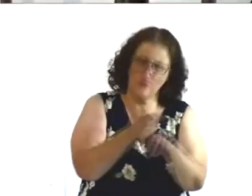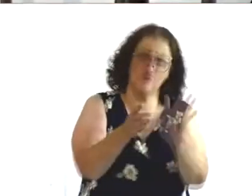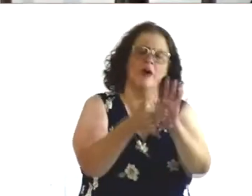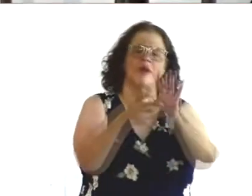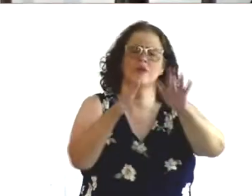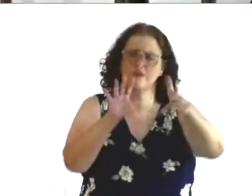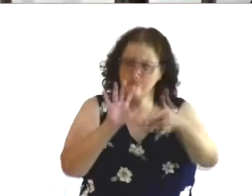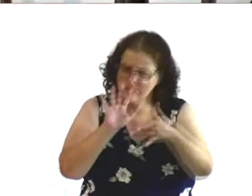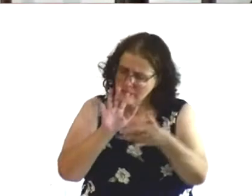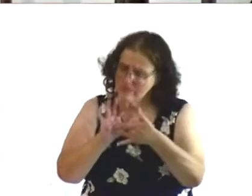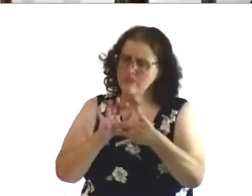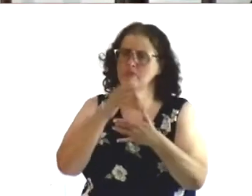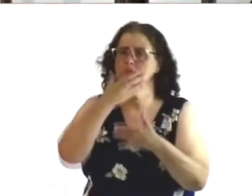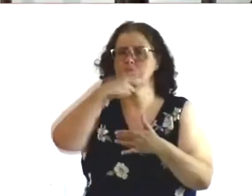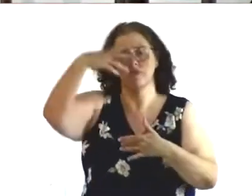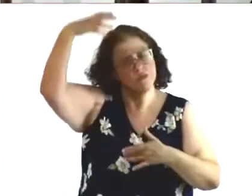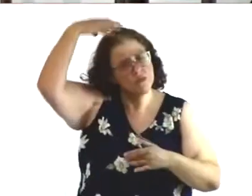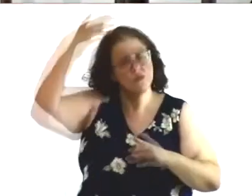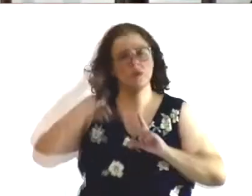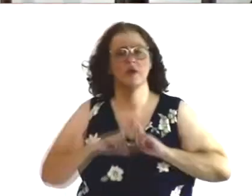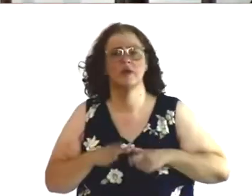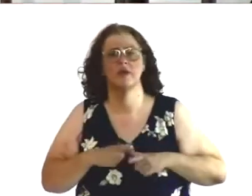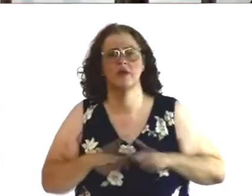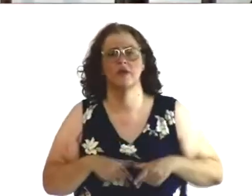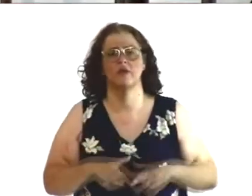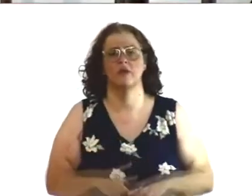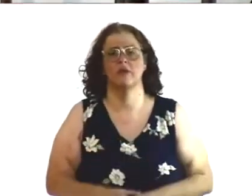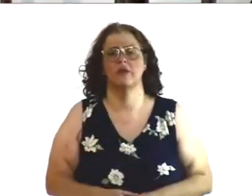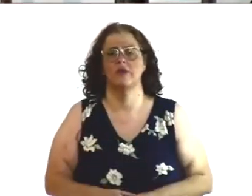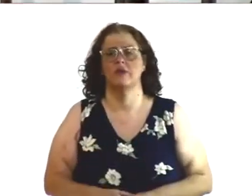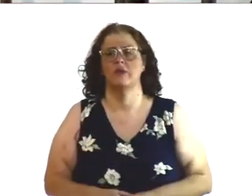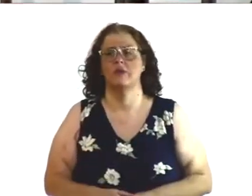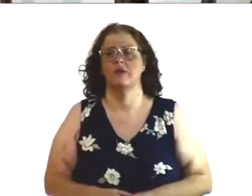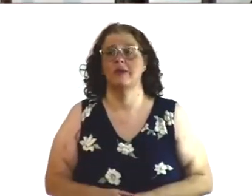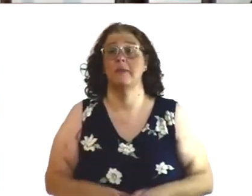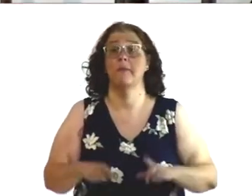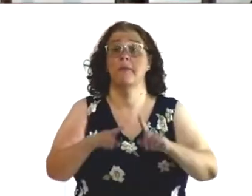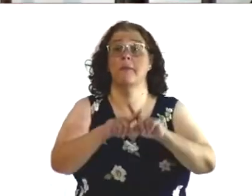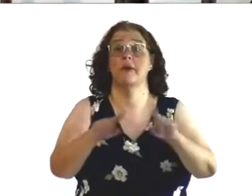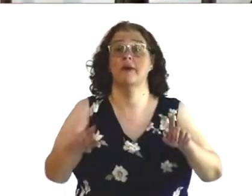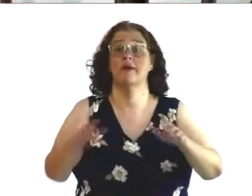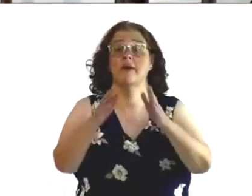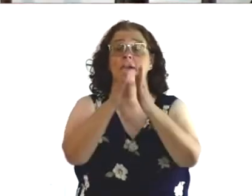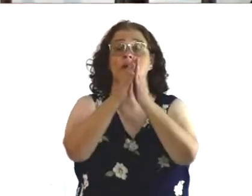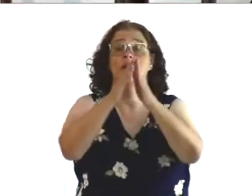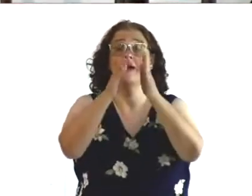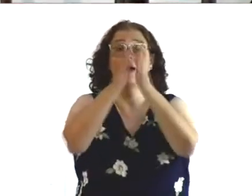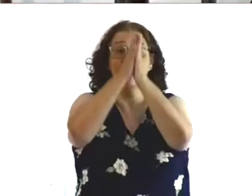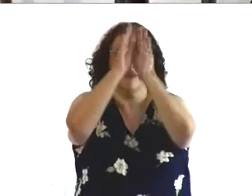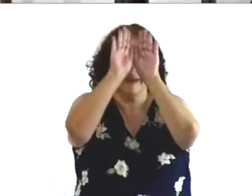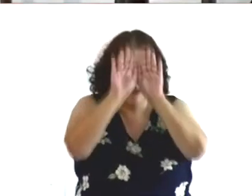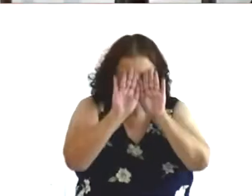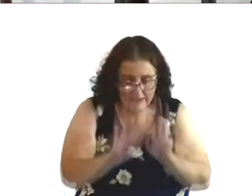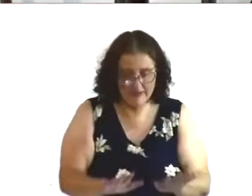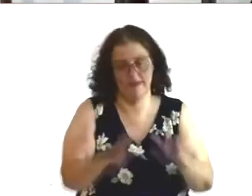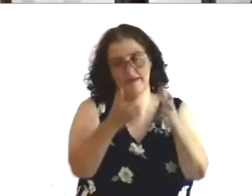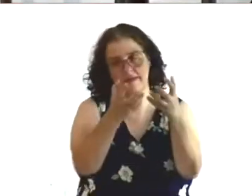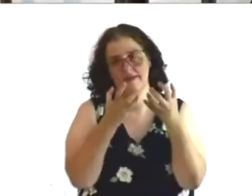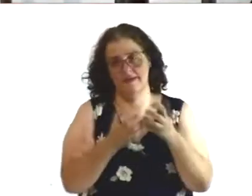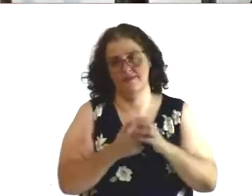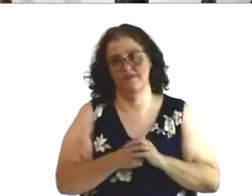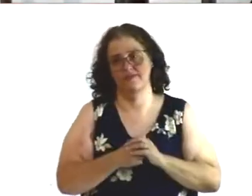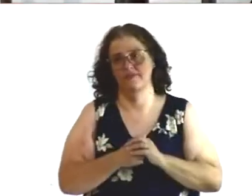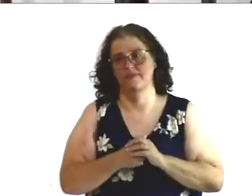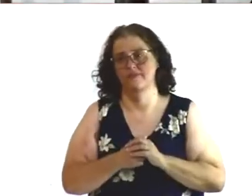Rei dos Judeus, eles dizem isso, para adorar, para adorar. Mas